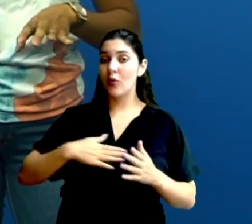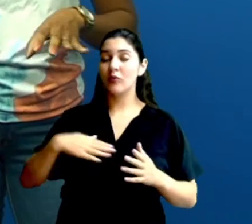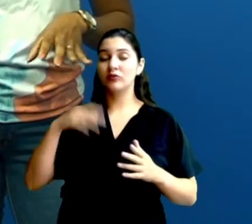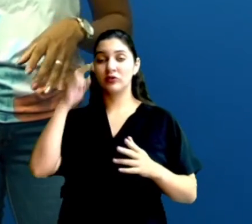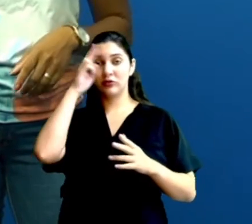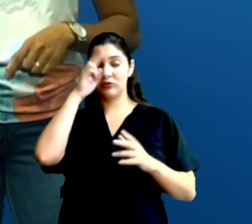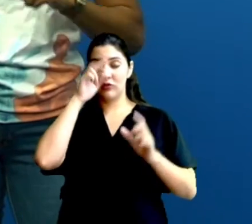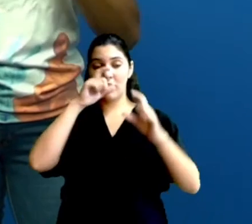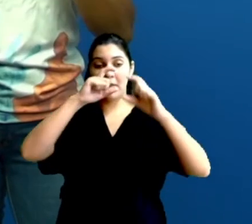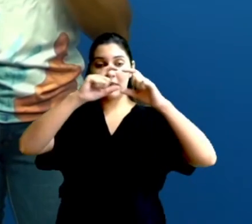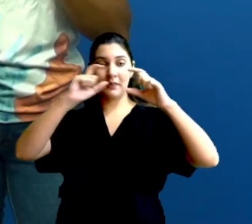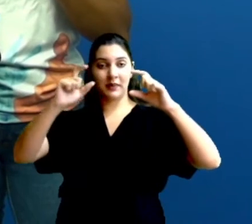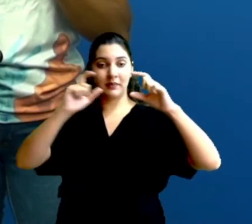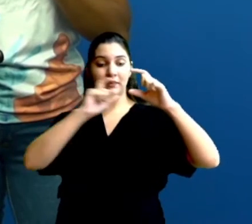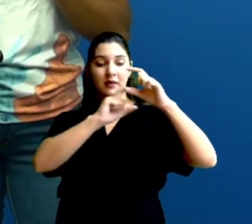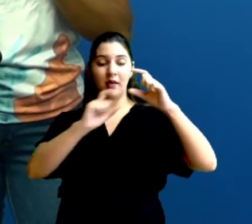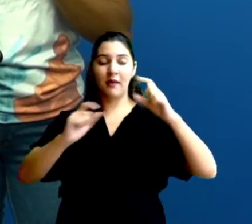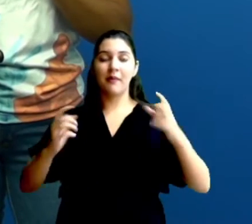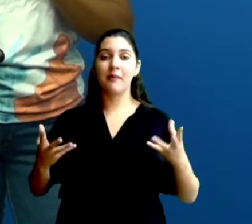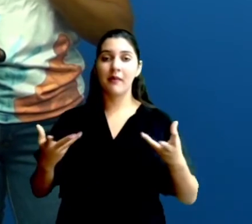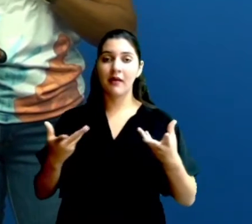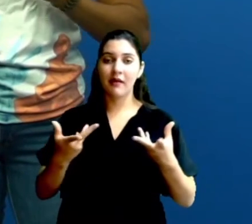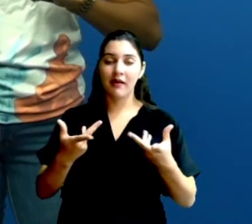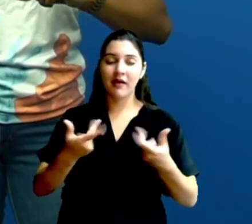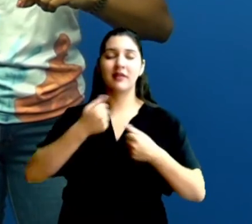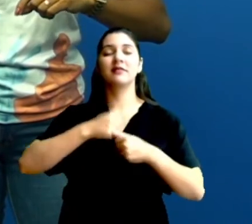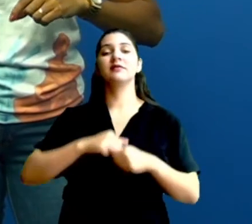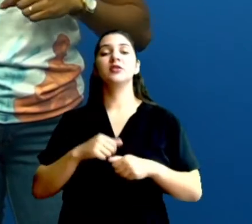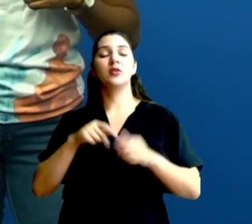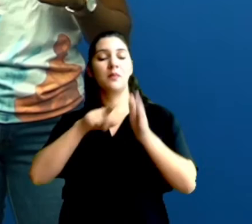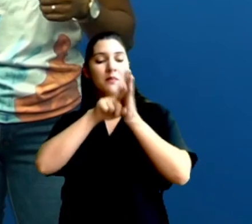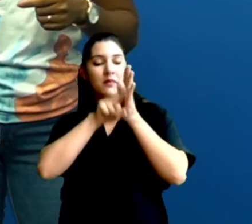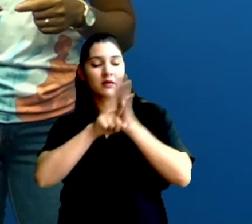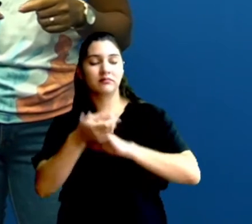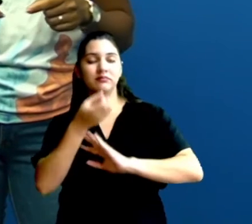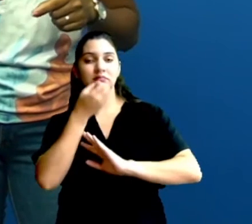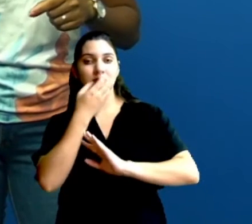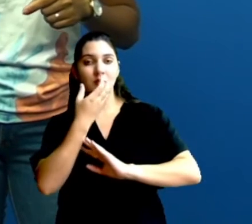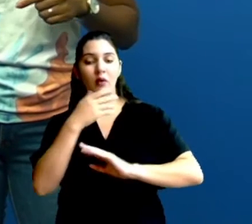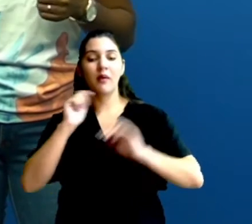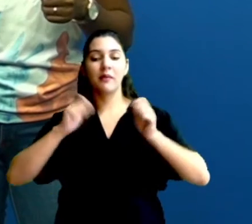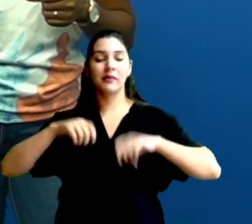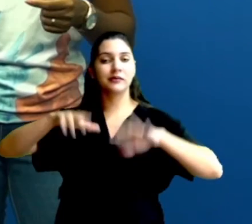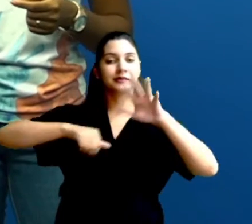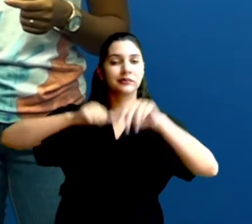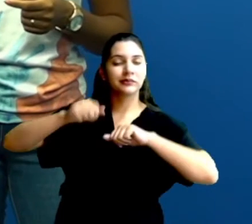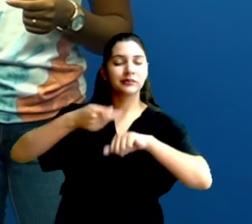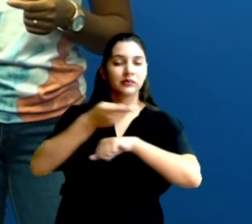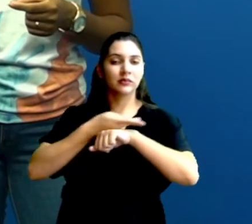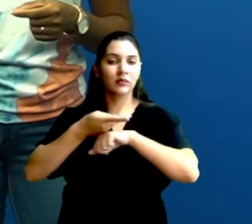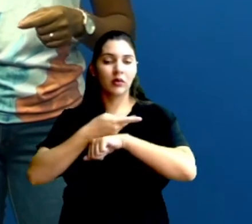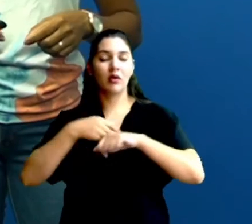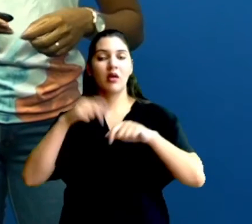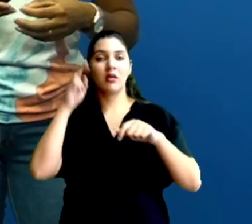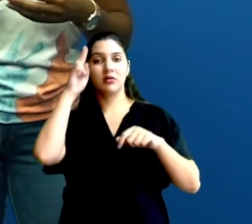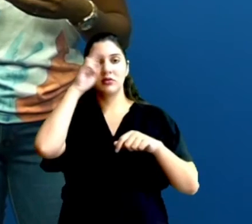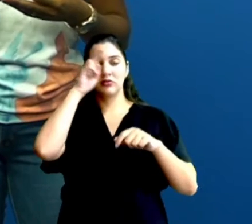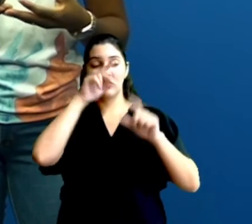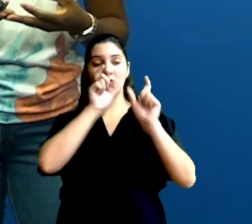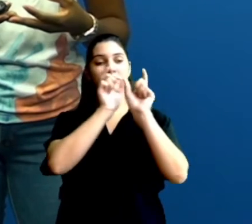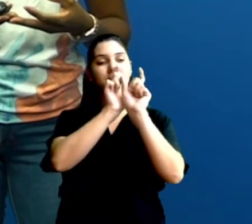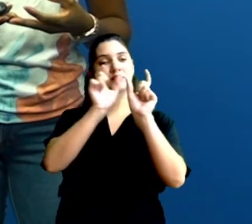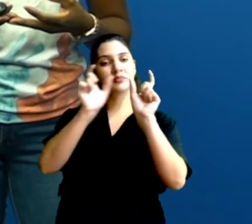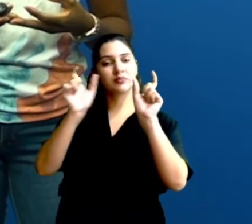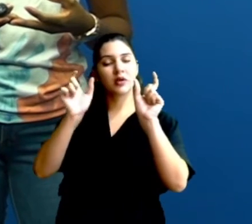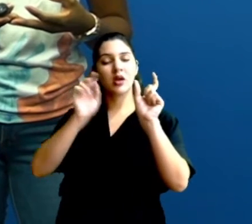ó, maravilha, sua pesquisa vai ser maravilhosa. Então, você poderá buscar as histórias em quadrinhos em que